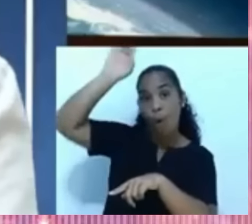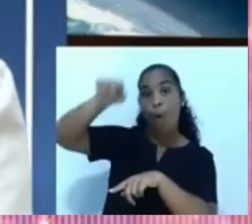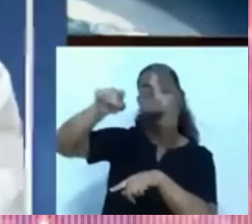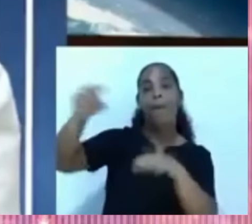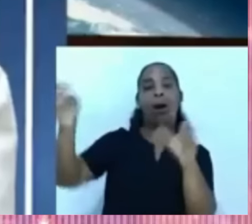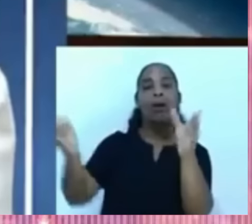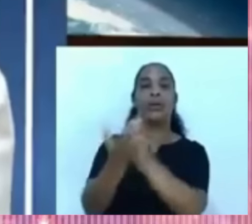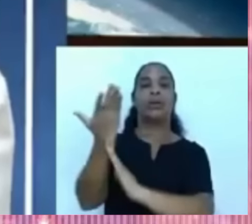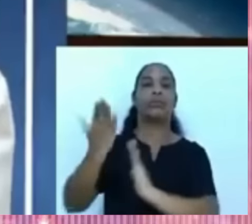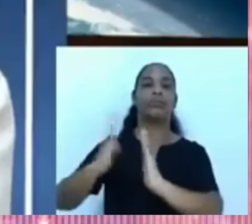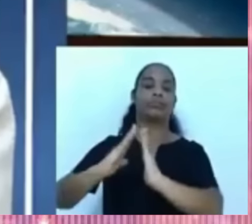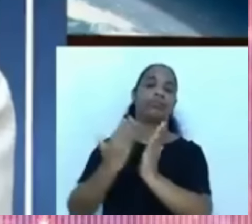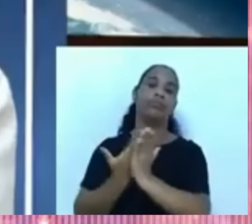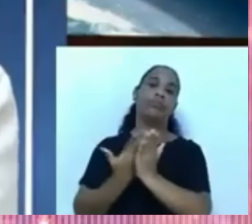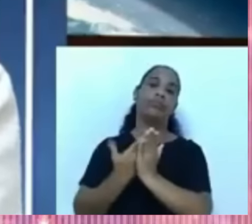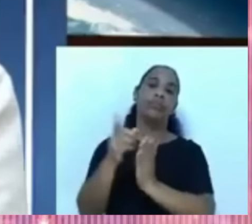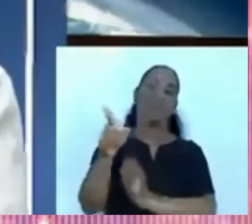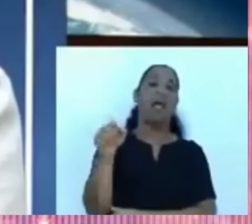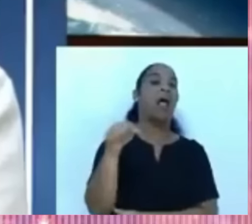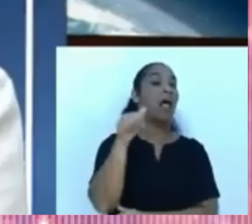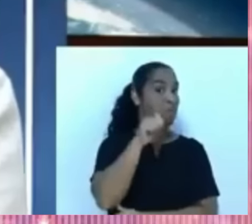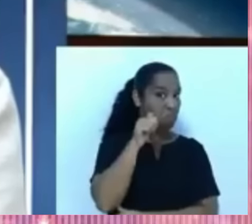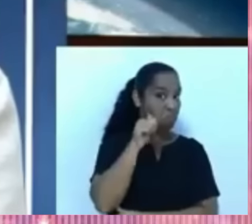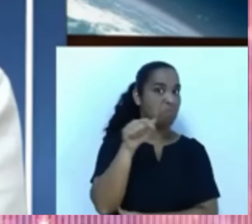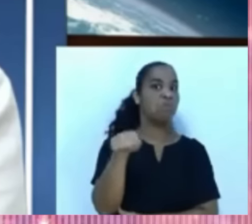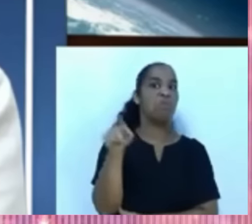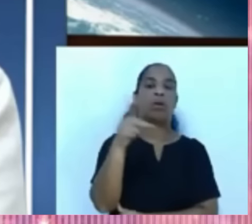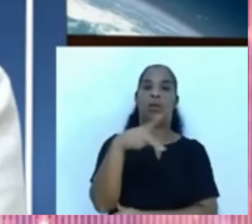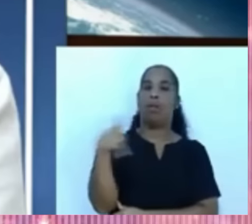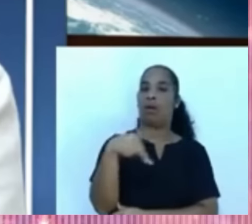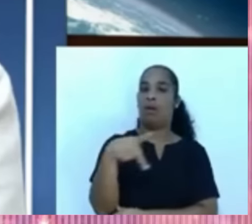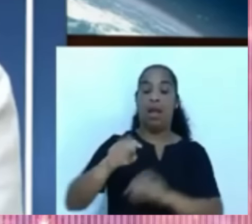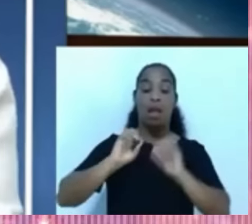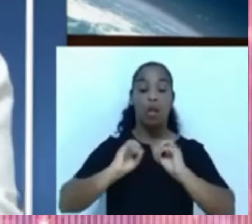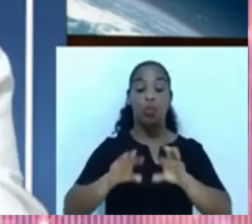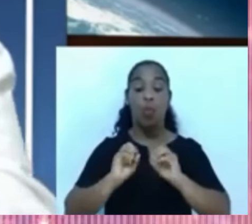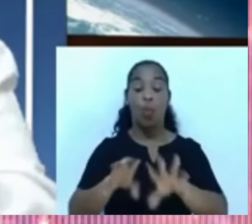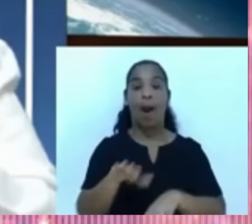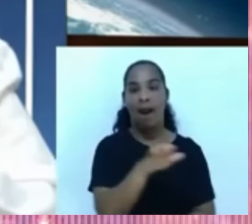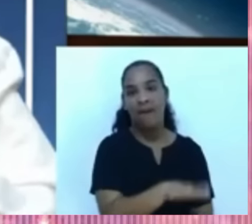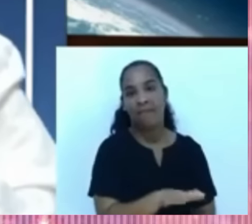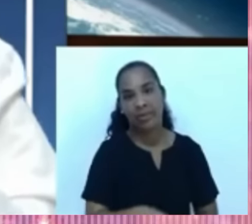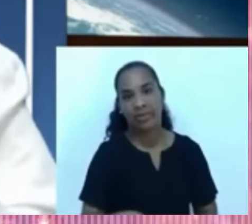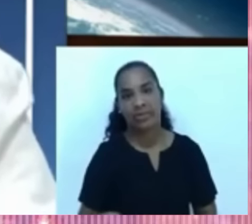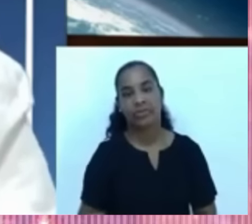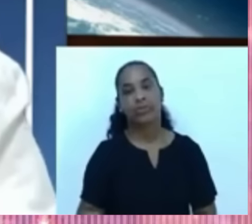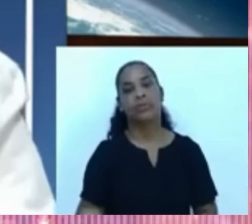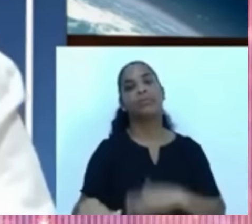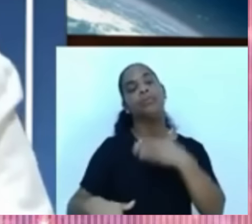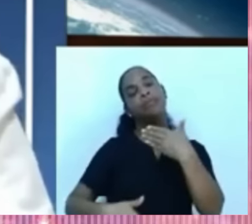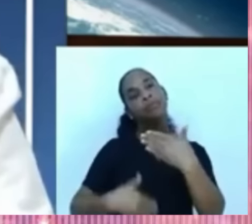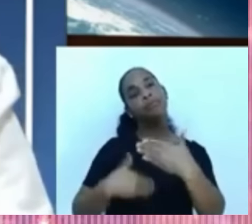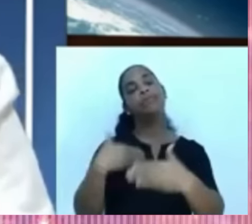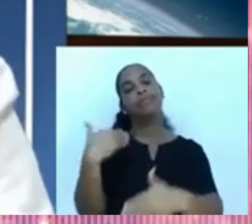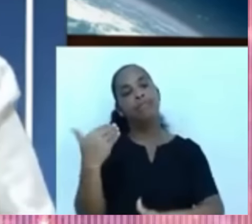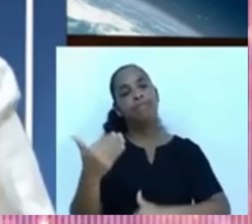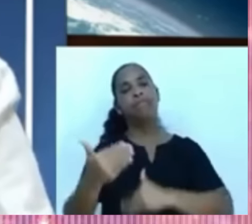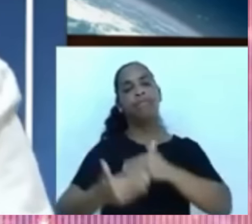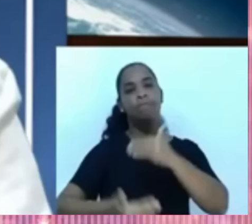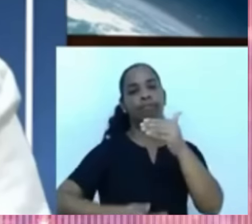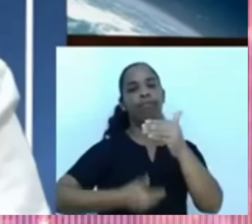ante essa mestra da Educação Infantil E à medida em que a educação vai progredindo